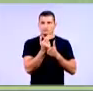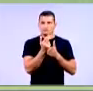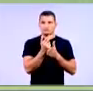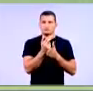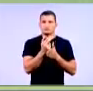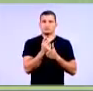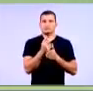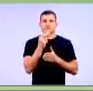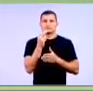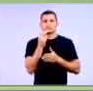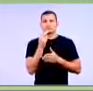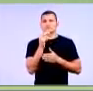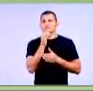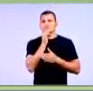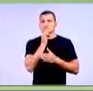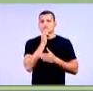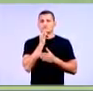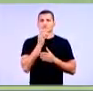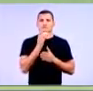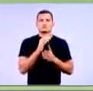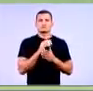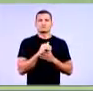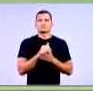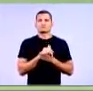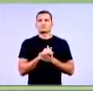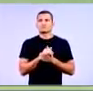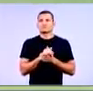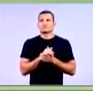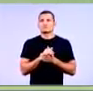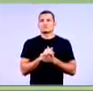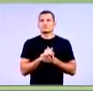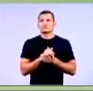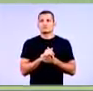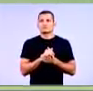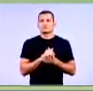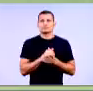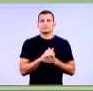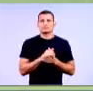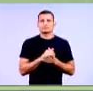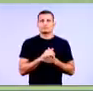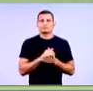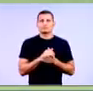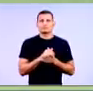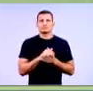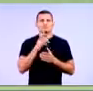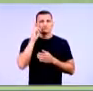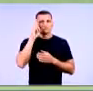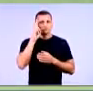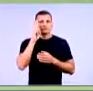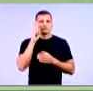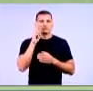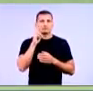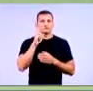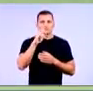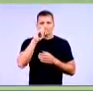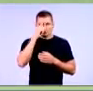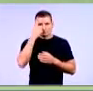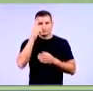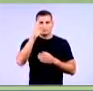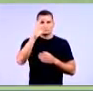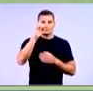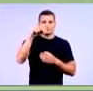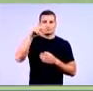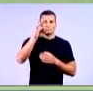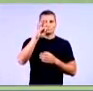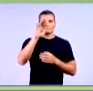pai, né? Pode ser chamado assim, vou criar uma operação chamada criar conta. Lembra que a gente utilizou esse exemplo, né? Criar conta.